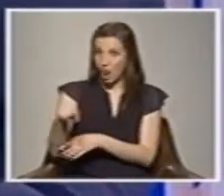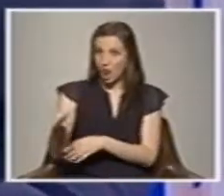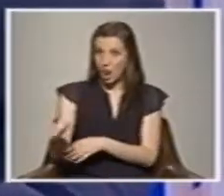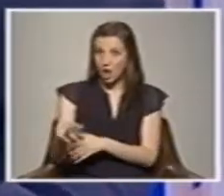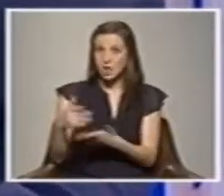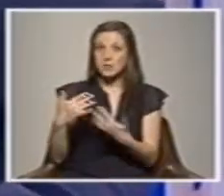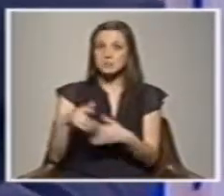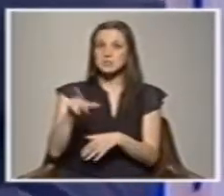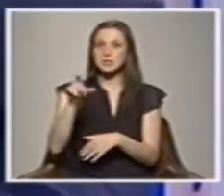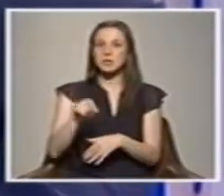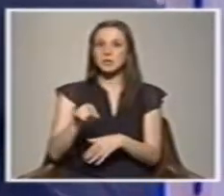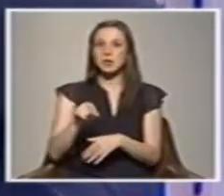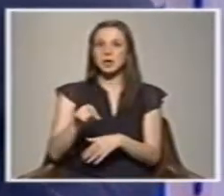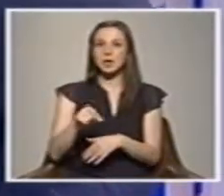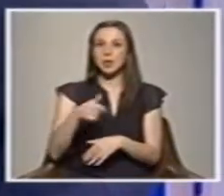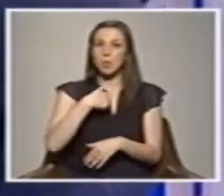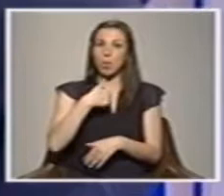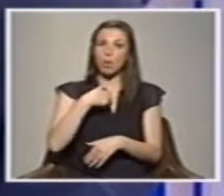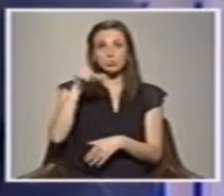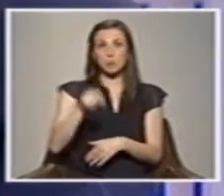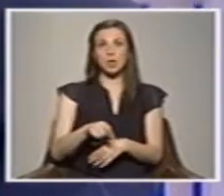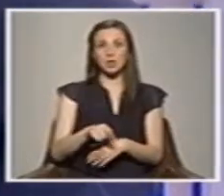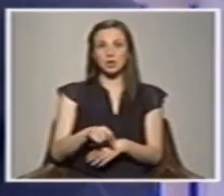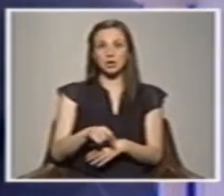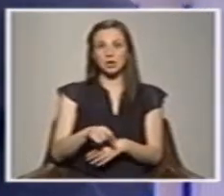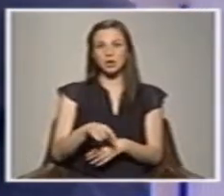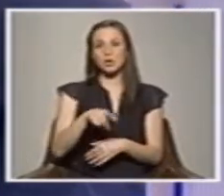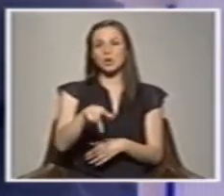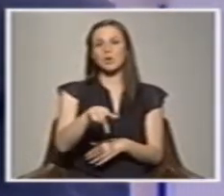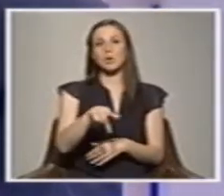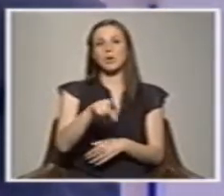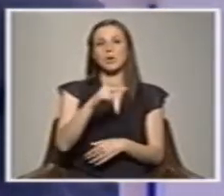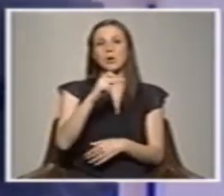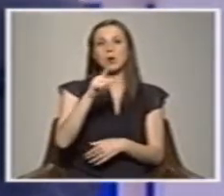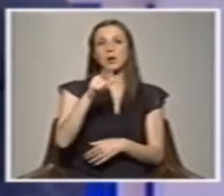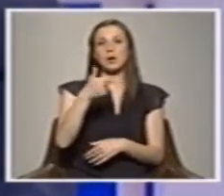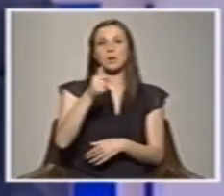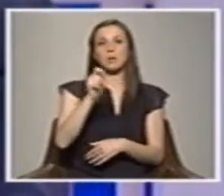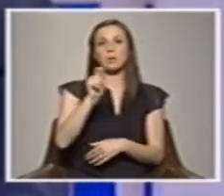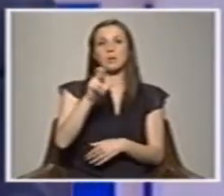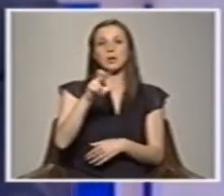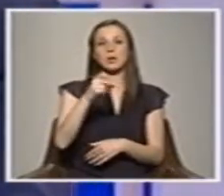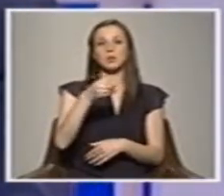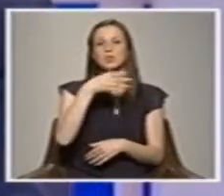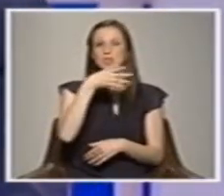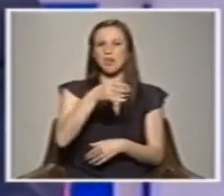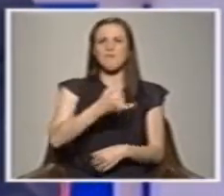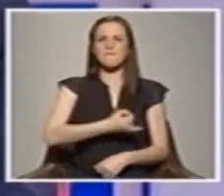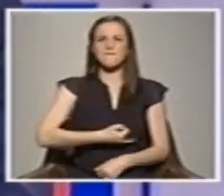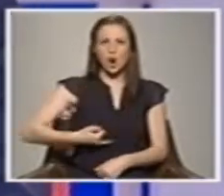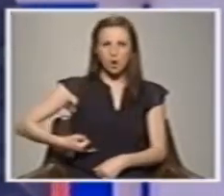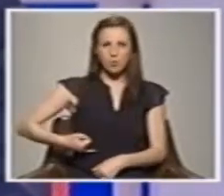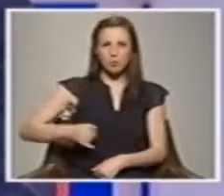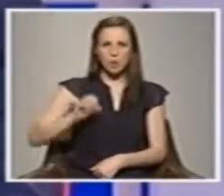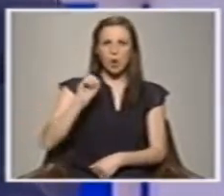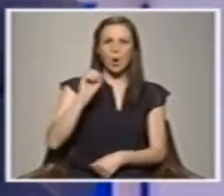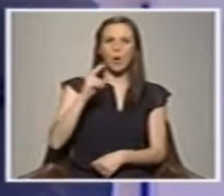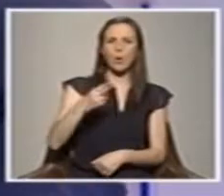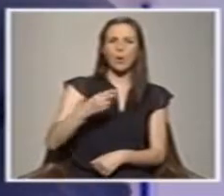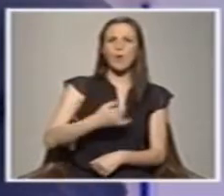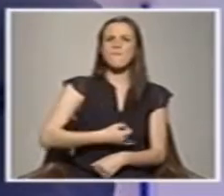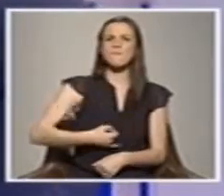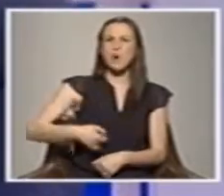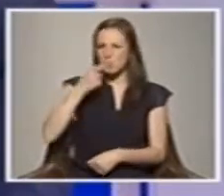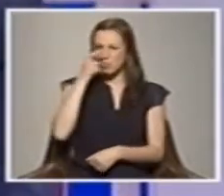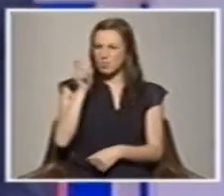na nossa barriga. O Alberto Queiro dizia uma coisa que é, às vezes não sei se é fome da sobremesa alheia, quer dizer,